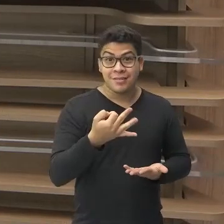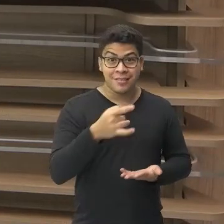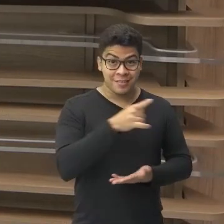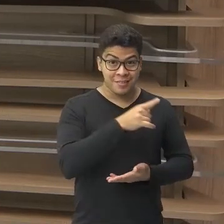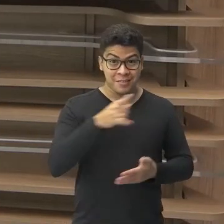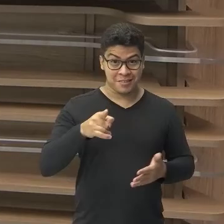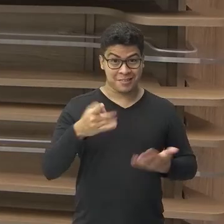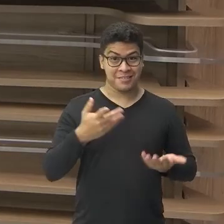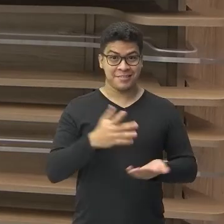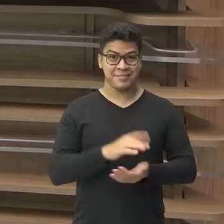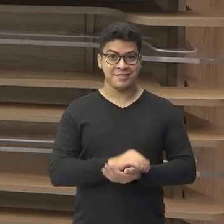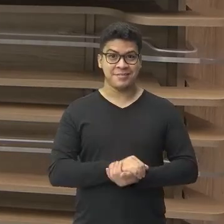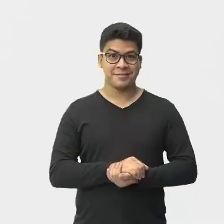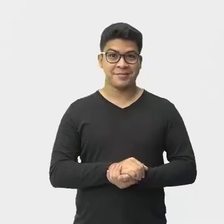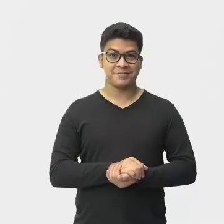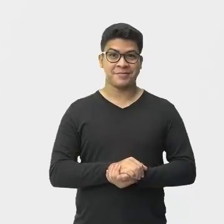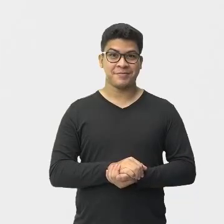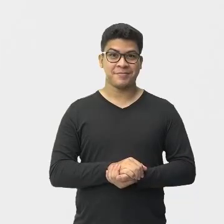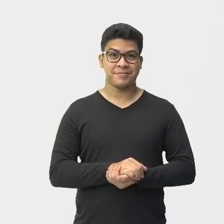lá?